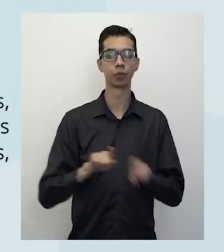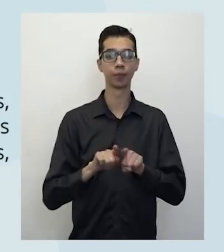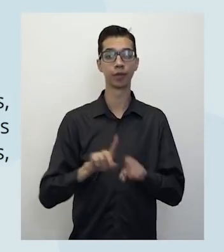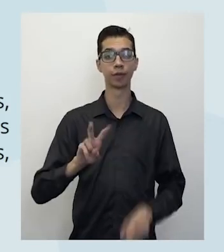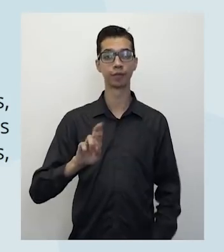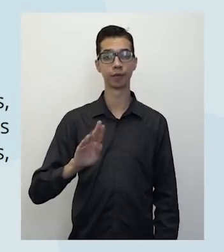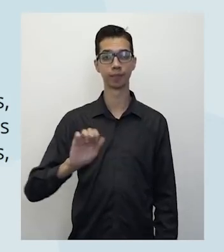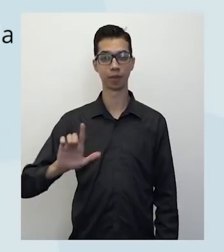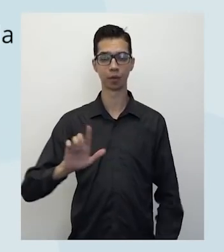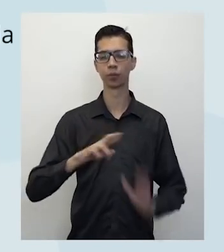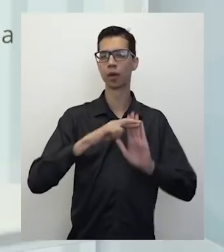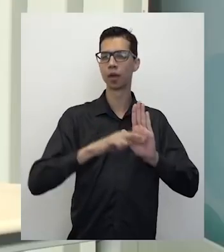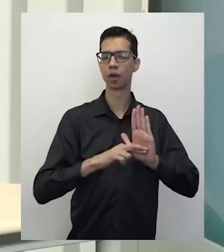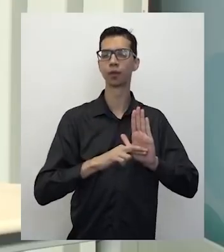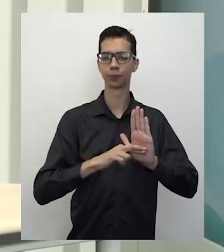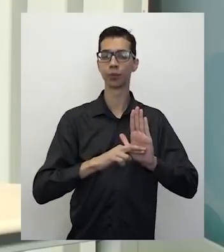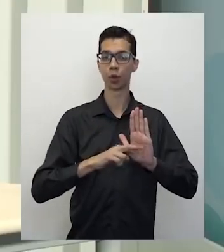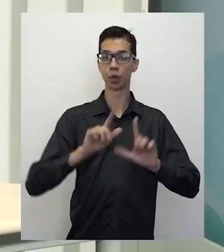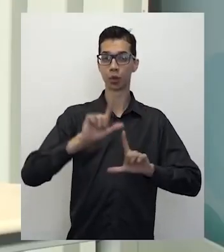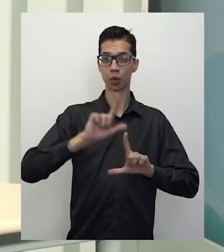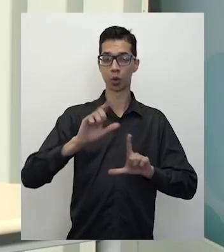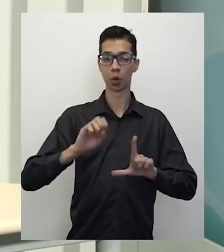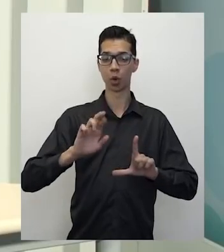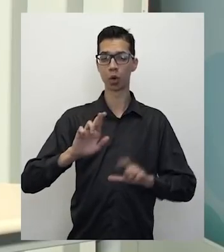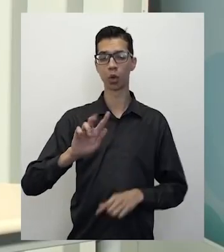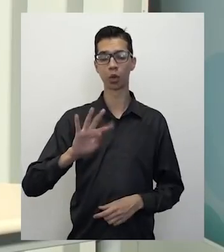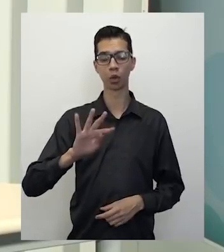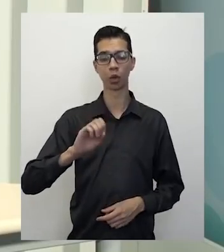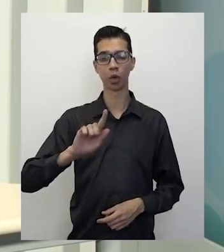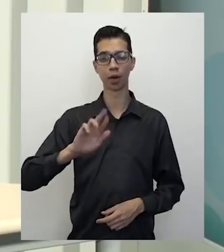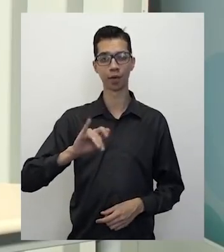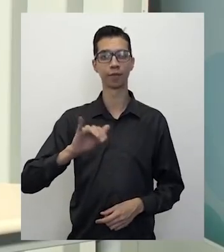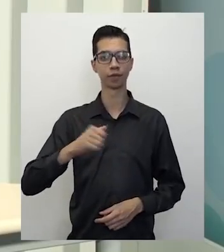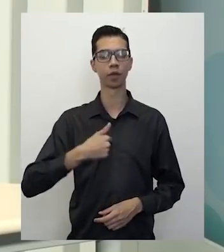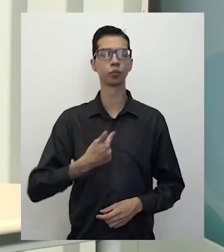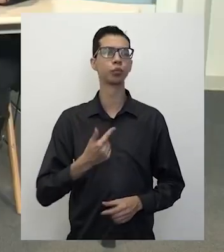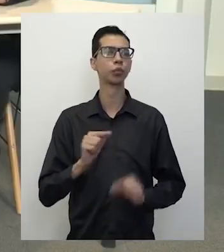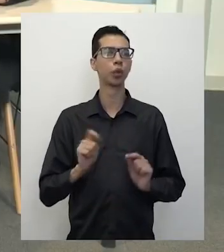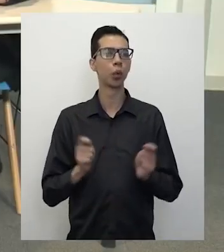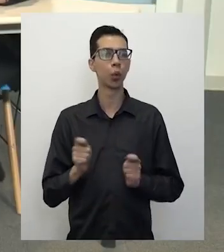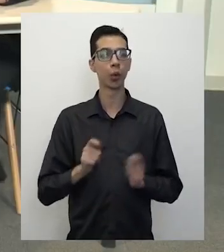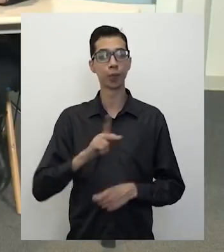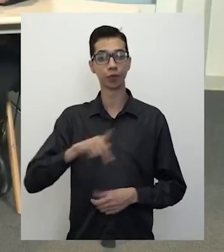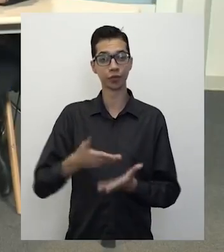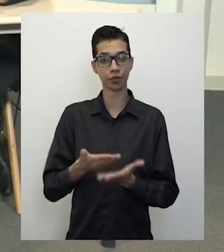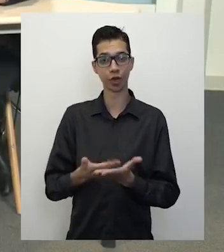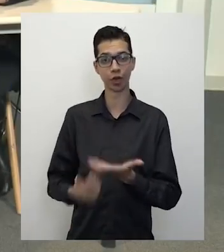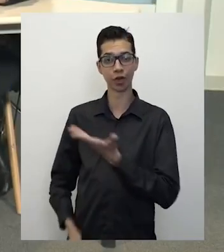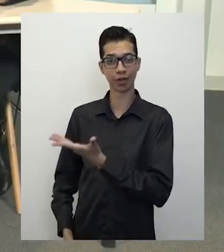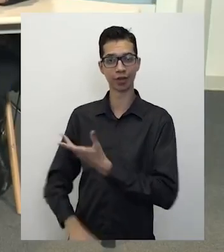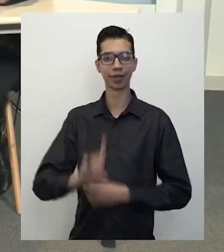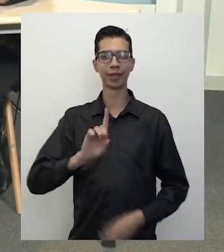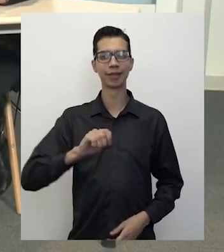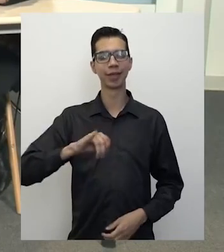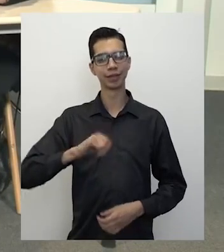entre outros. Eu vou mediar a aula da professora Dani. Bom dia, Dani. Bom dia, Andréia. Tudo bem com